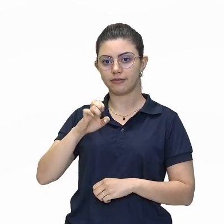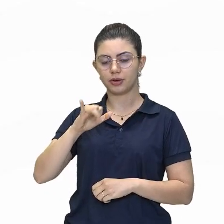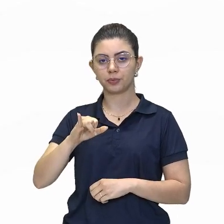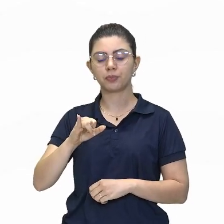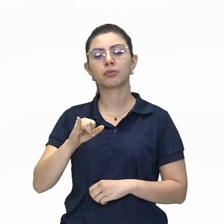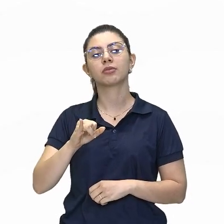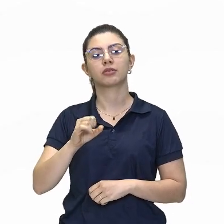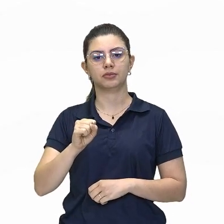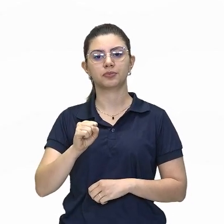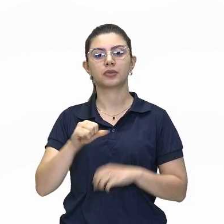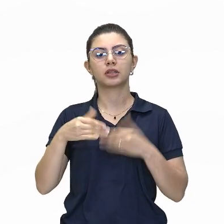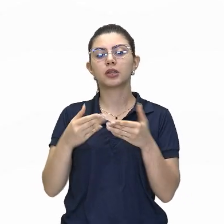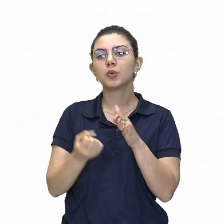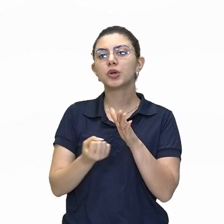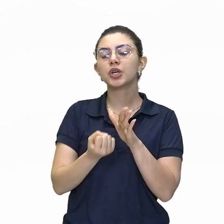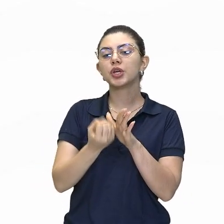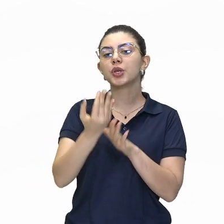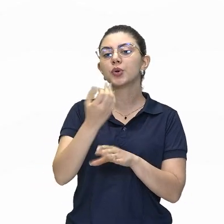1939